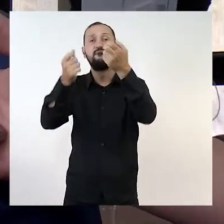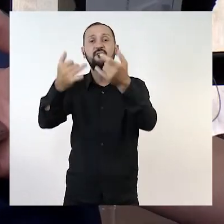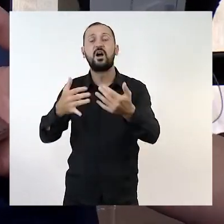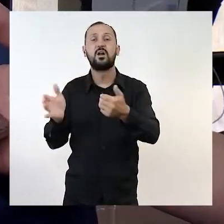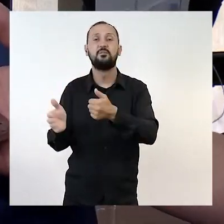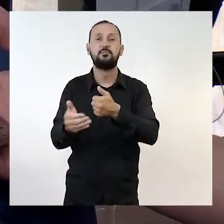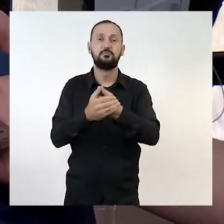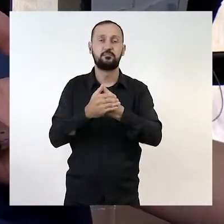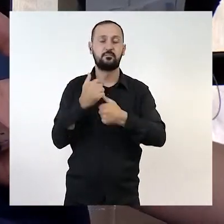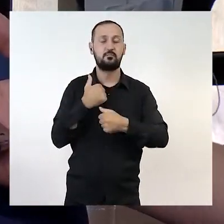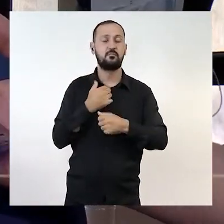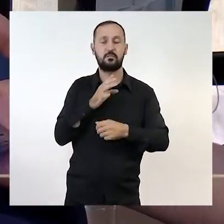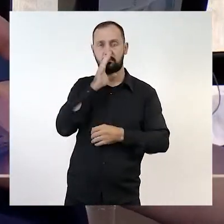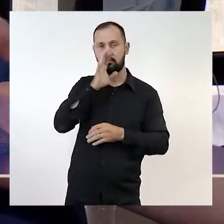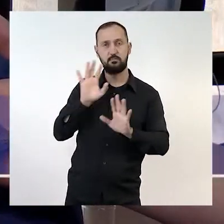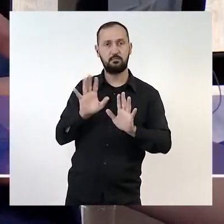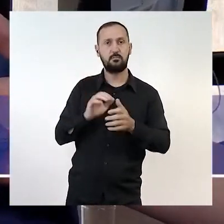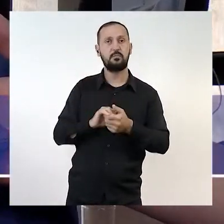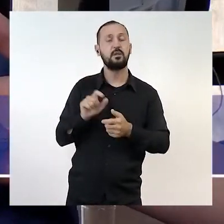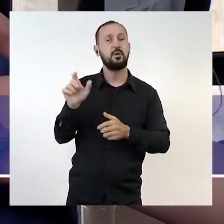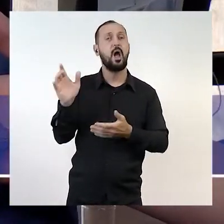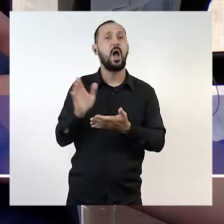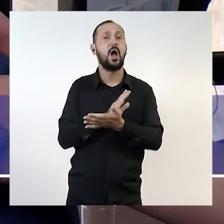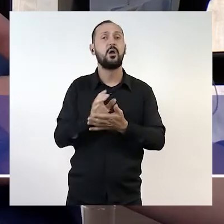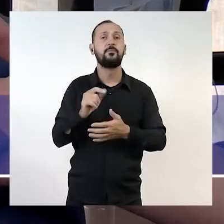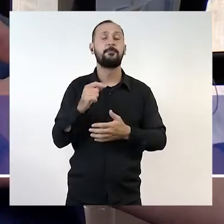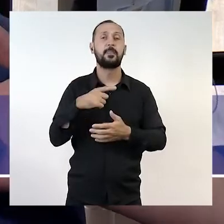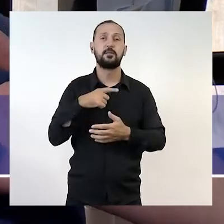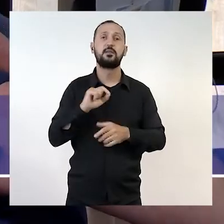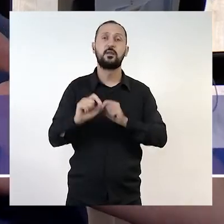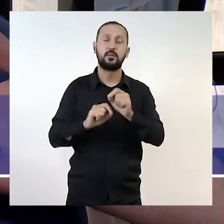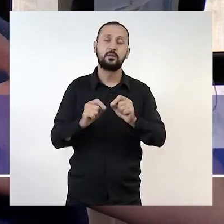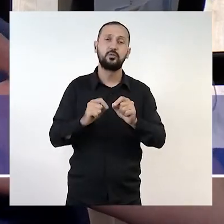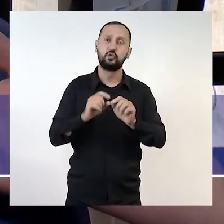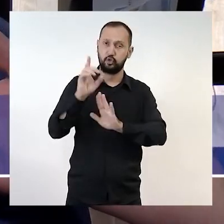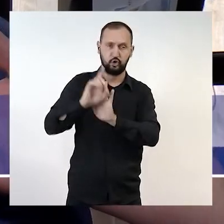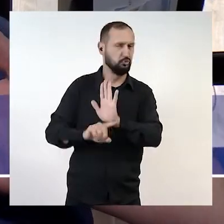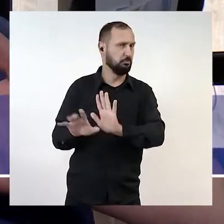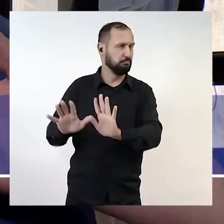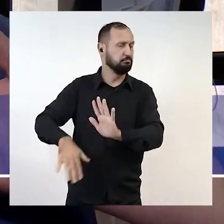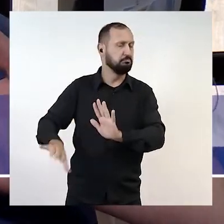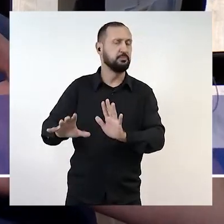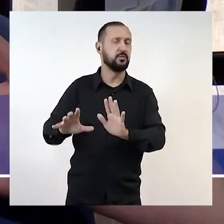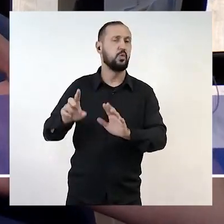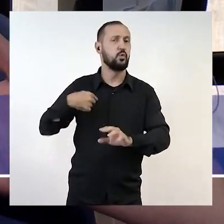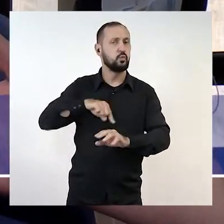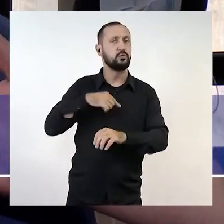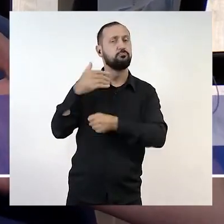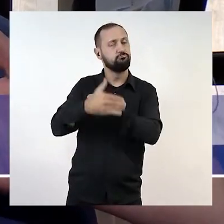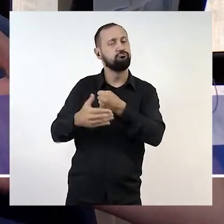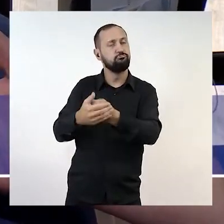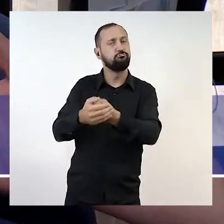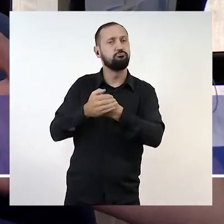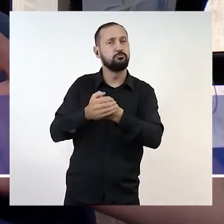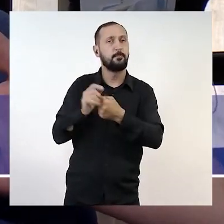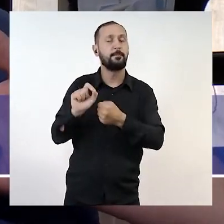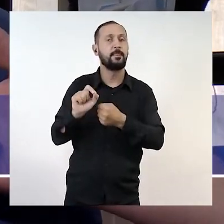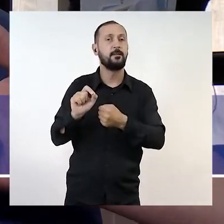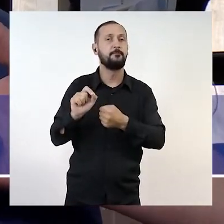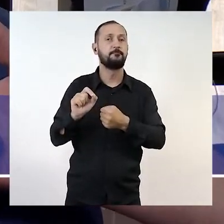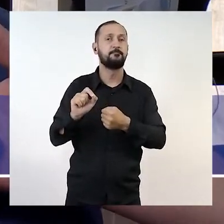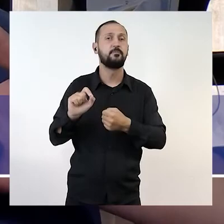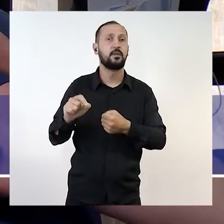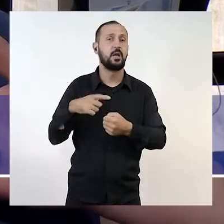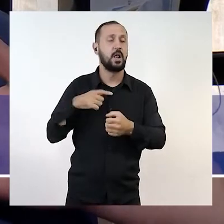energia. Não me cabe julgamento em relação a isso. Então, nós, como tem essa prerrogativa, nós solicitamos,